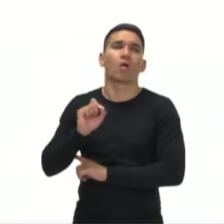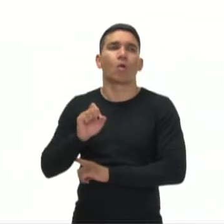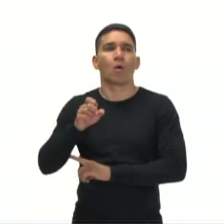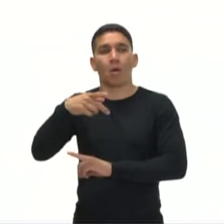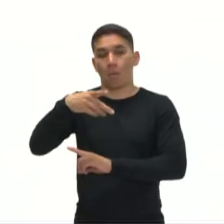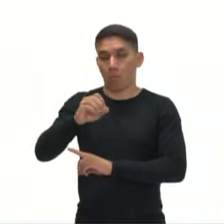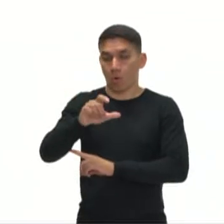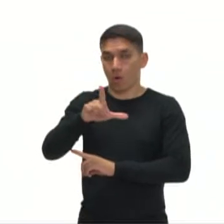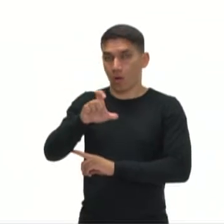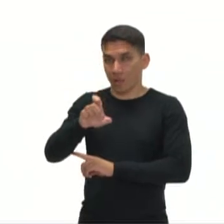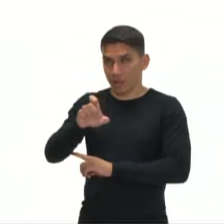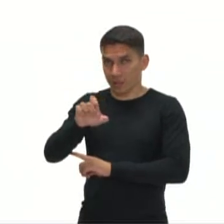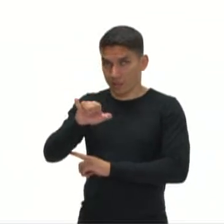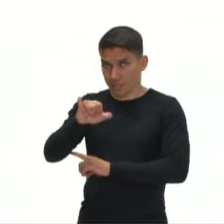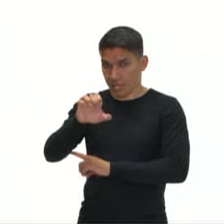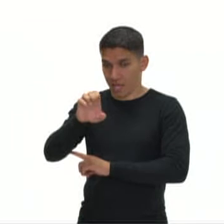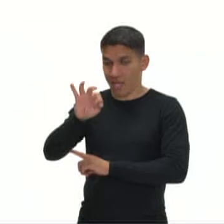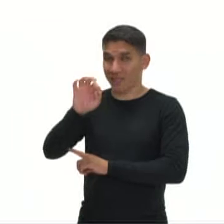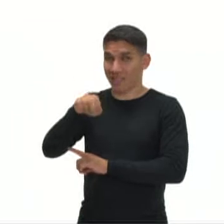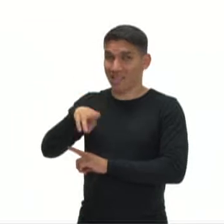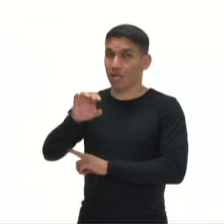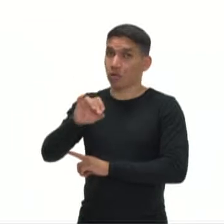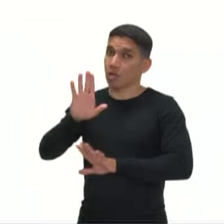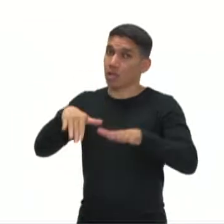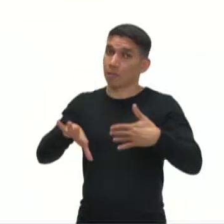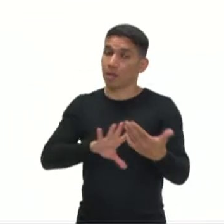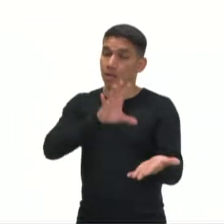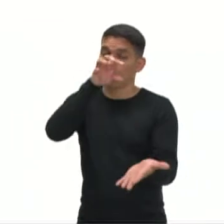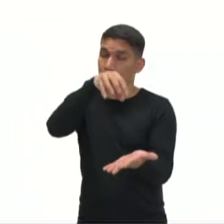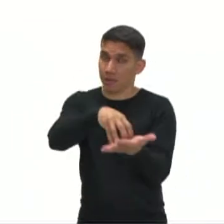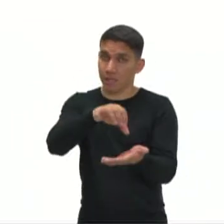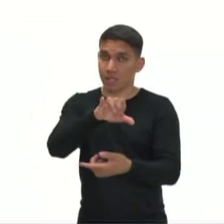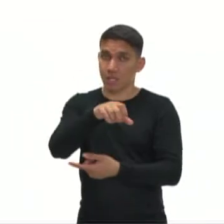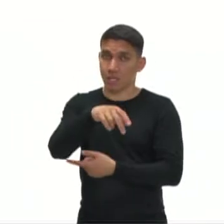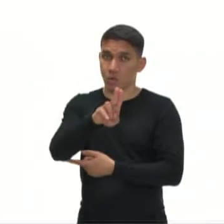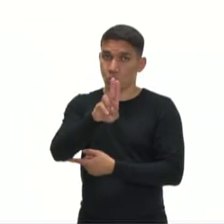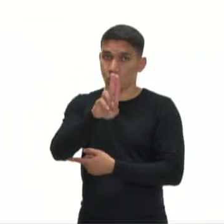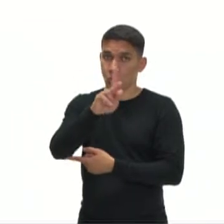chamado polieteno, de acordo com a nomenclatura oficial da IUPAC,